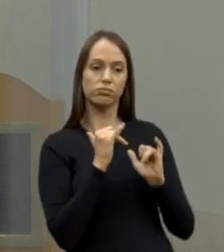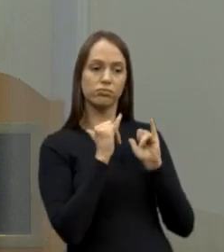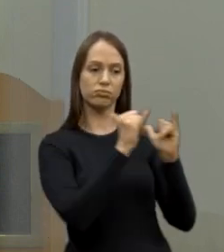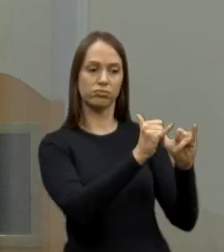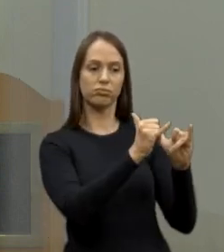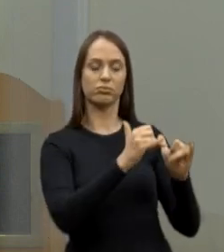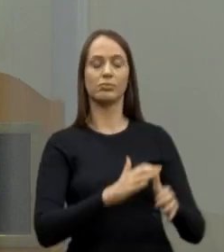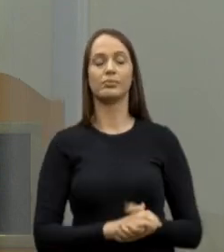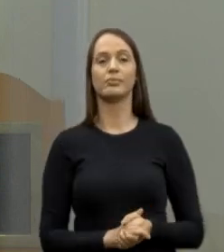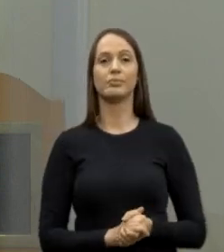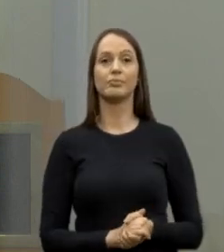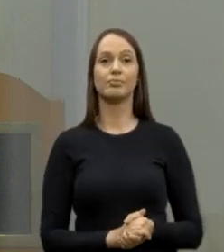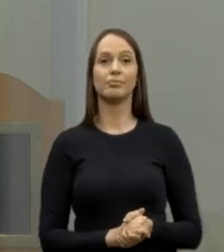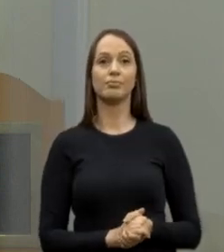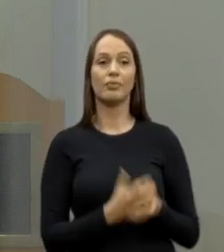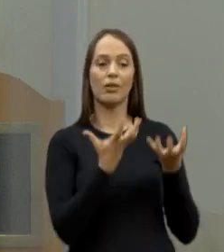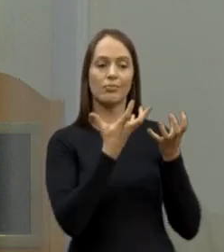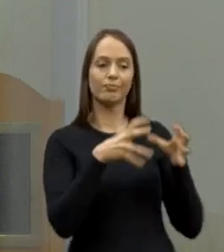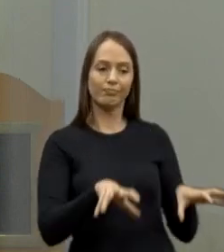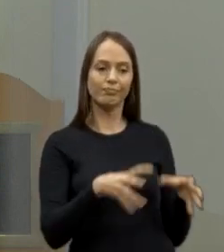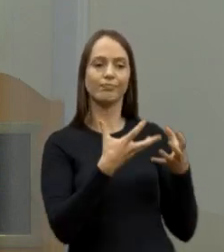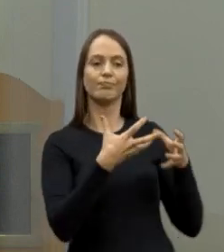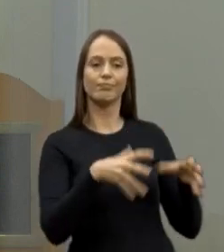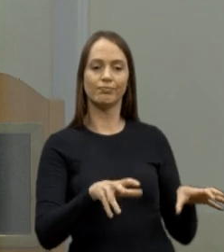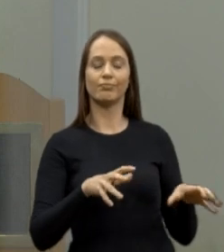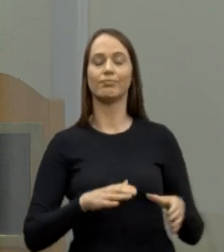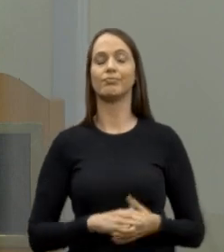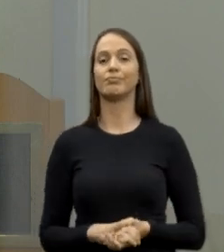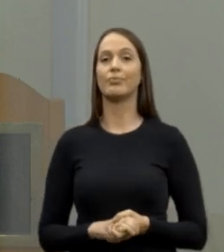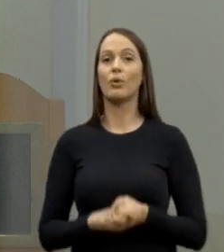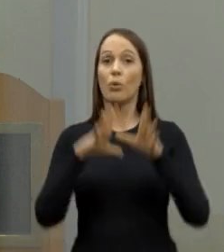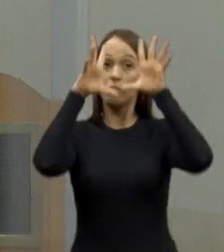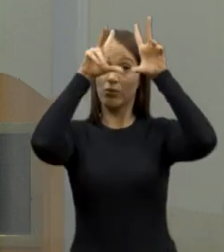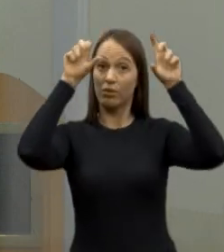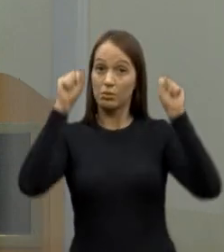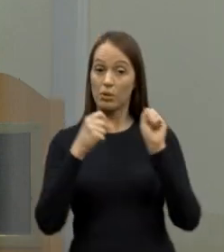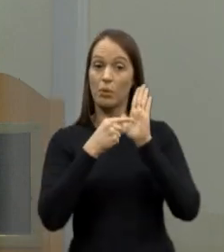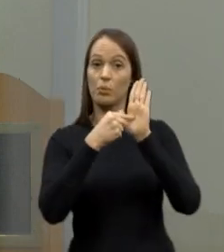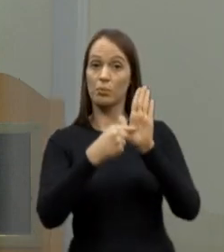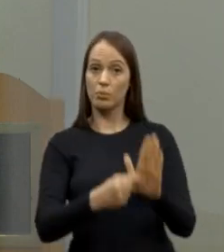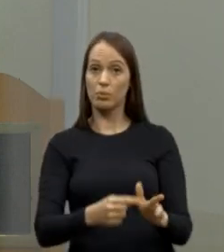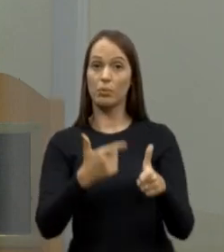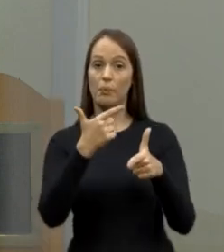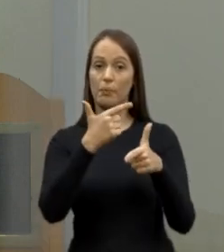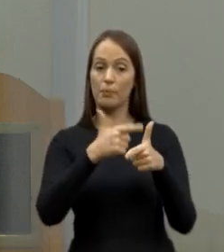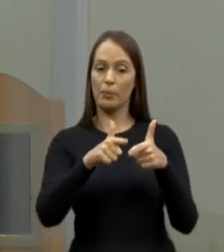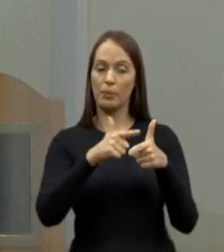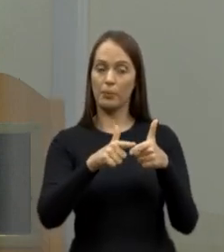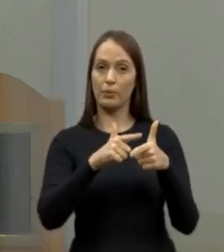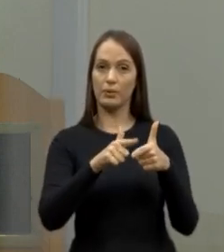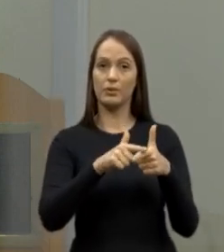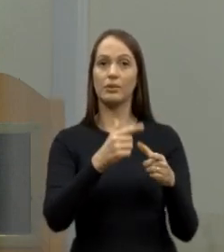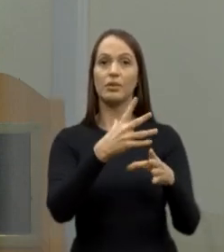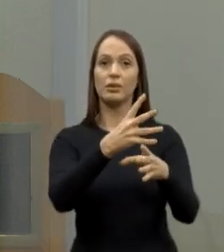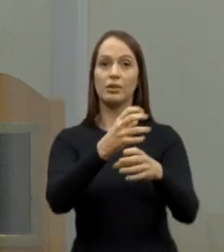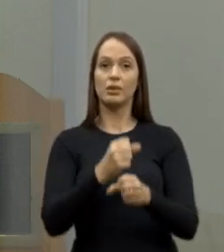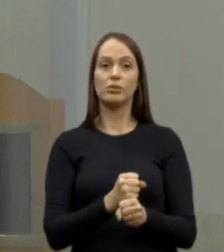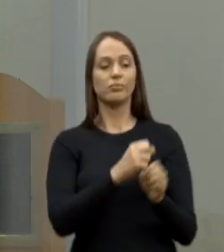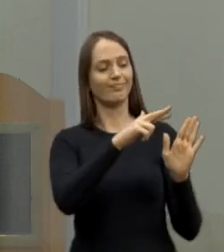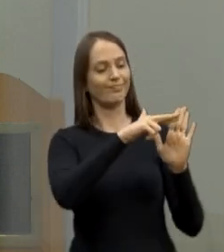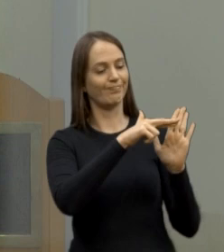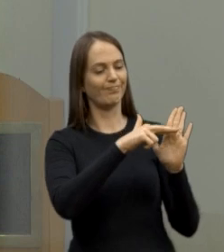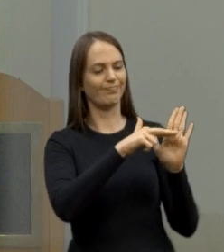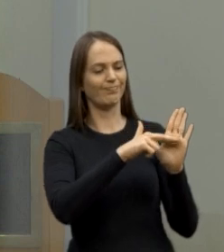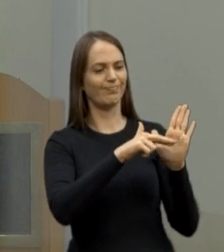após reprovação. O tribunal apontou problemas e irregularidades que deveriam servir como